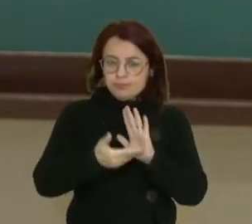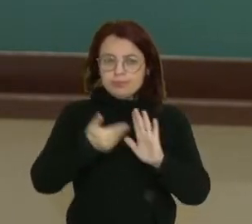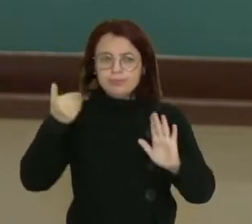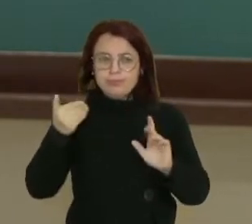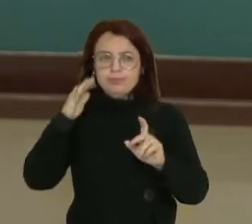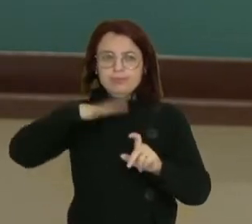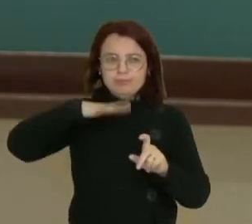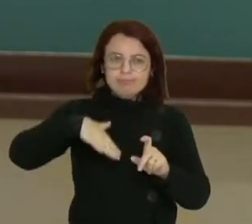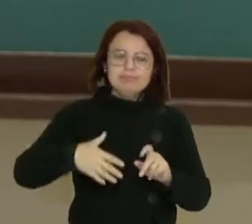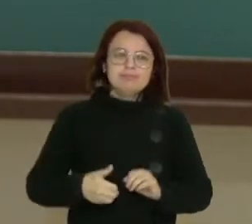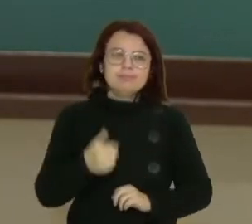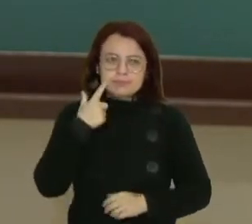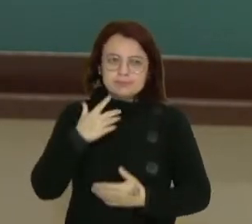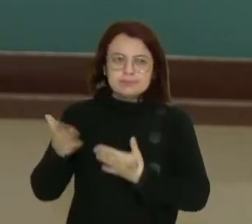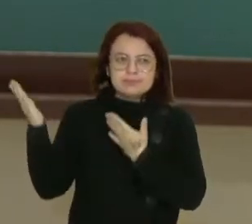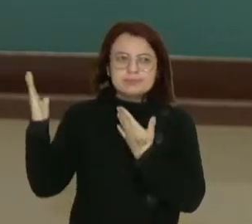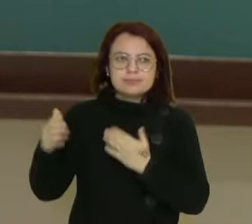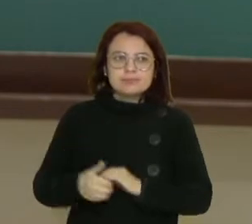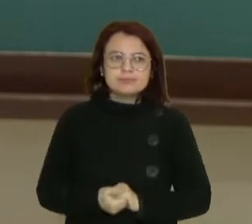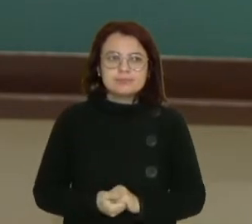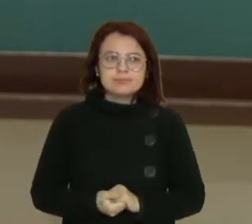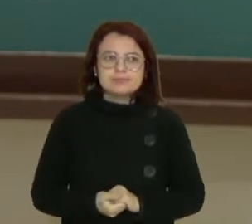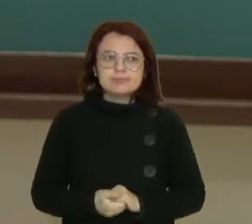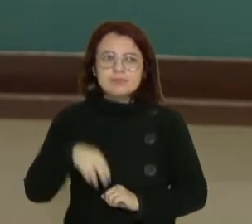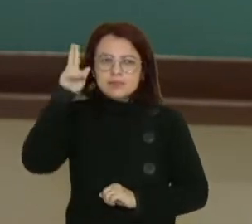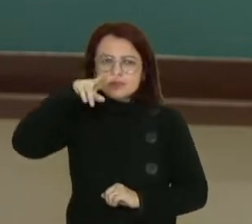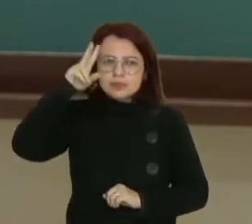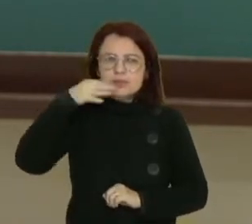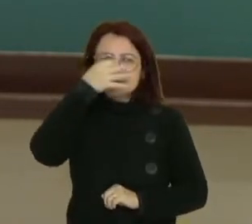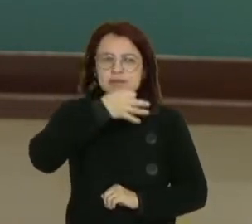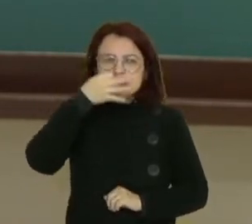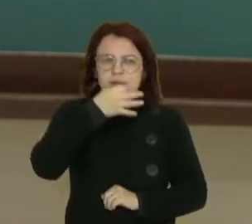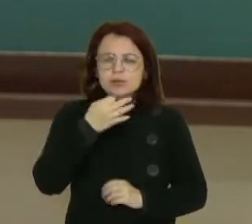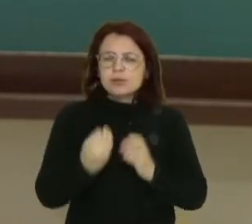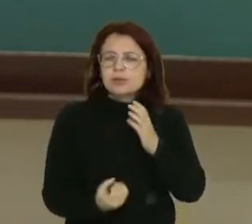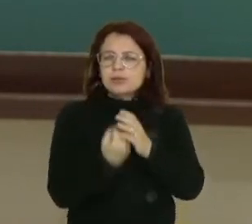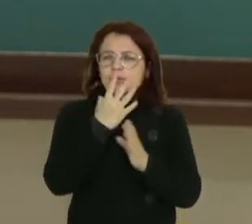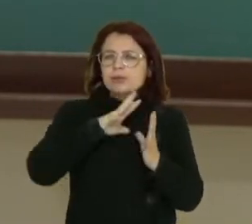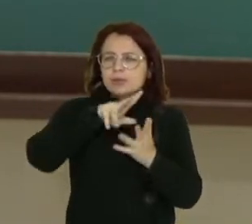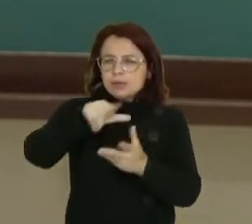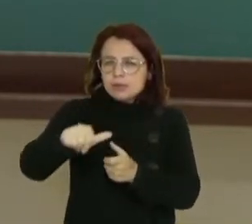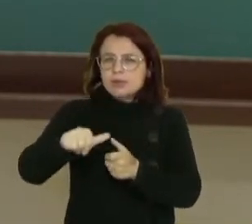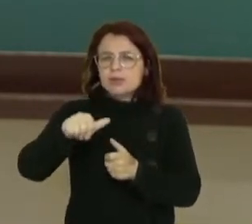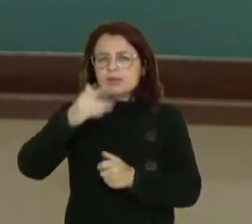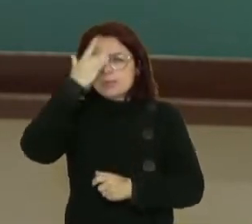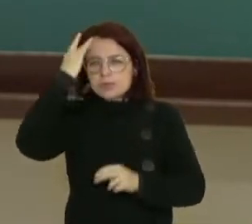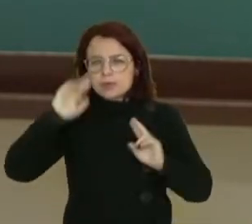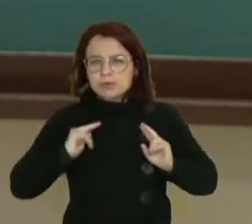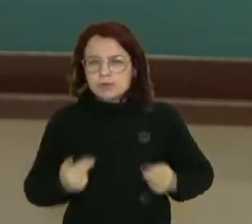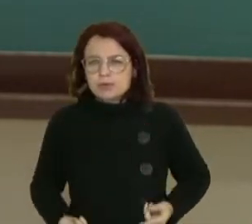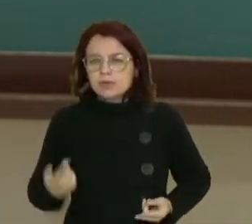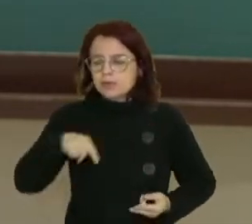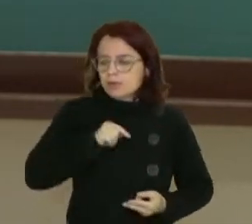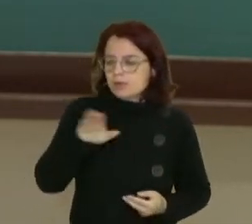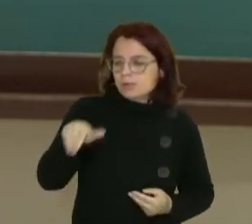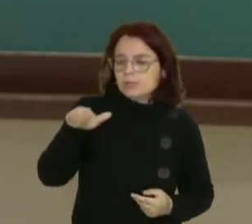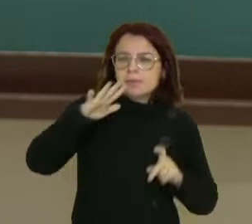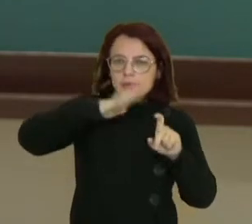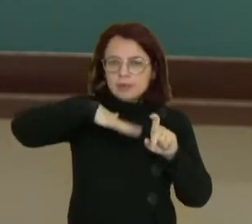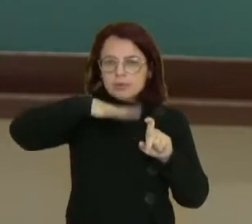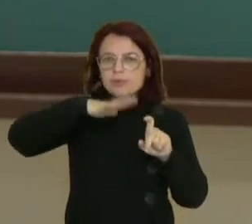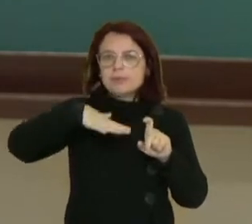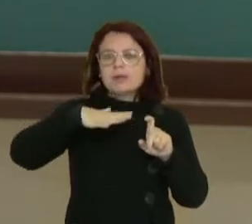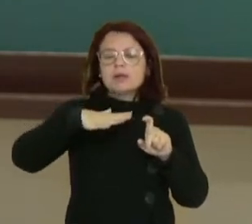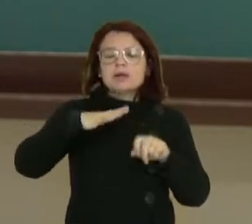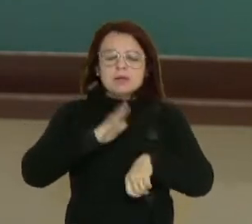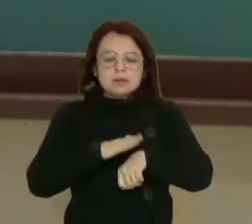Que interessante, não é? Embora as histórias narradas sobre a origem do mundo, dos homens, das coisas, possam ser chamados de mito, quando